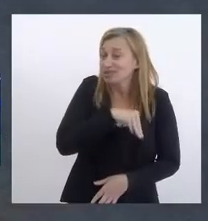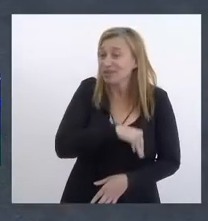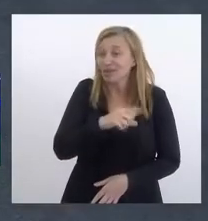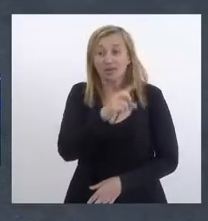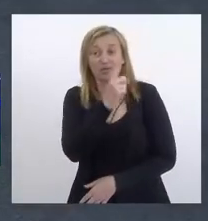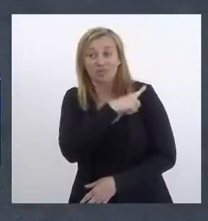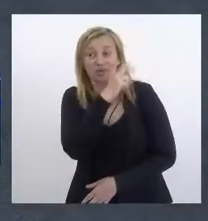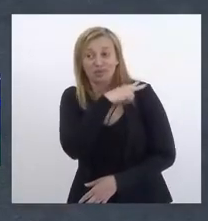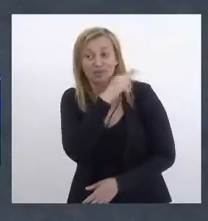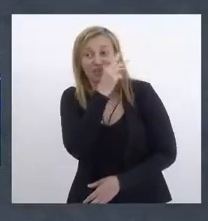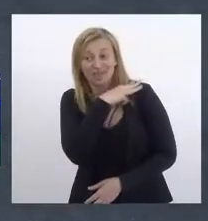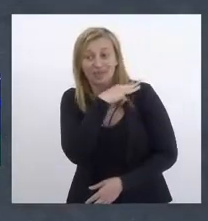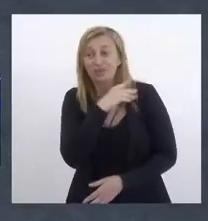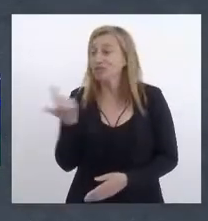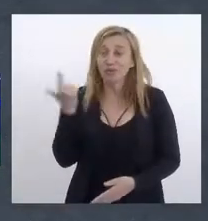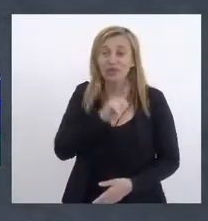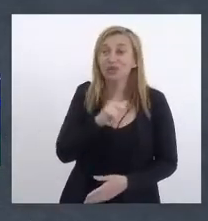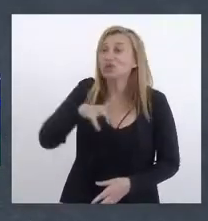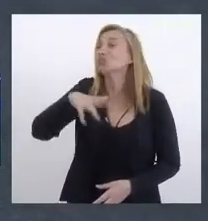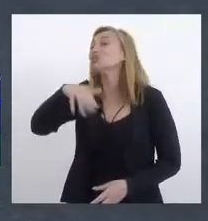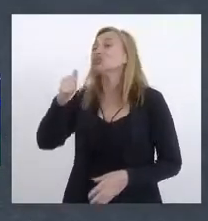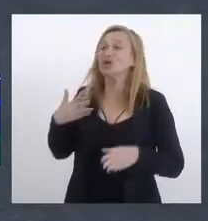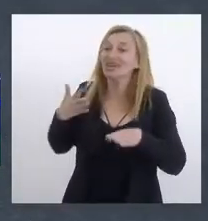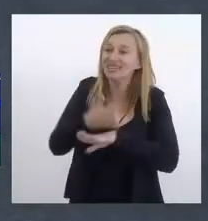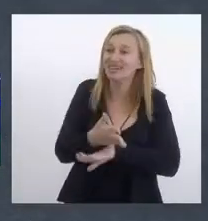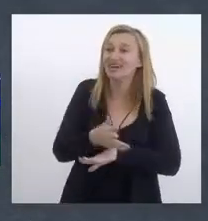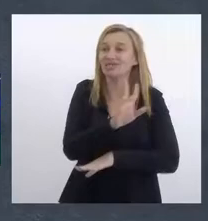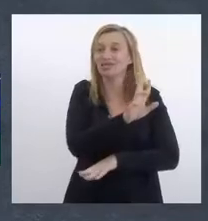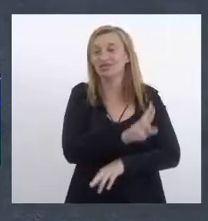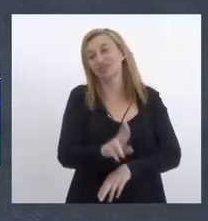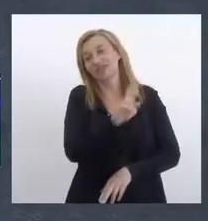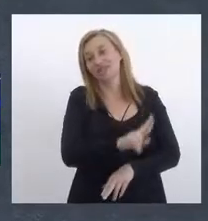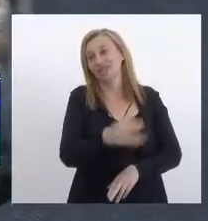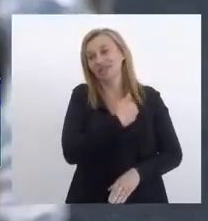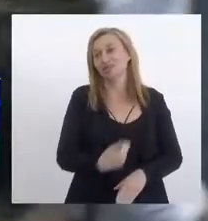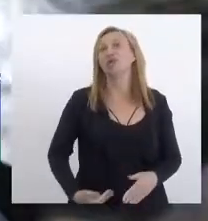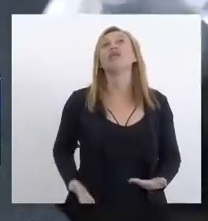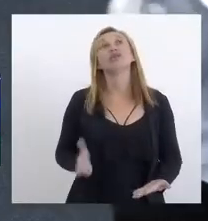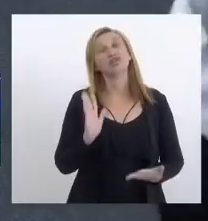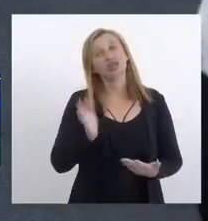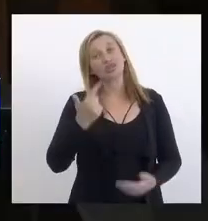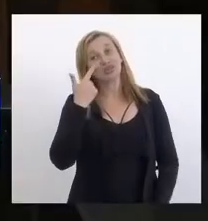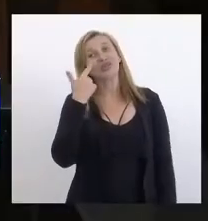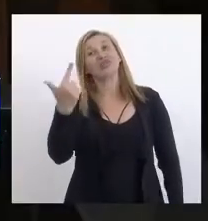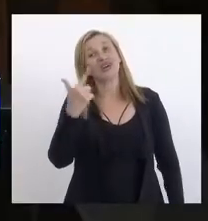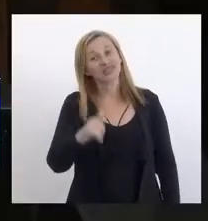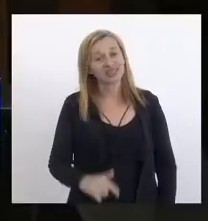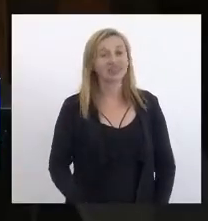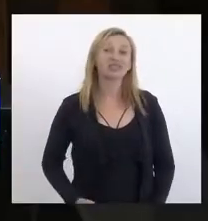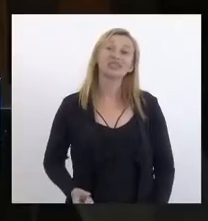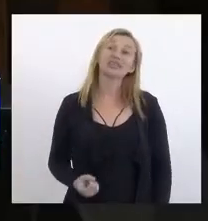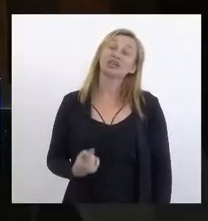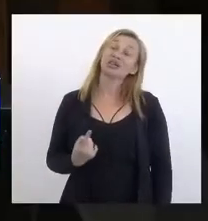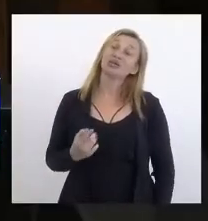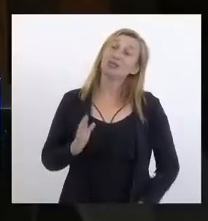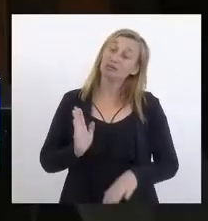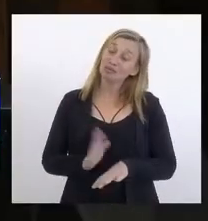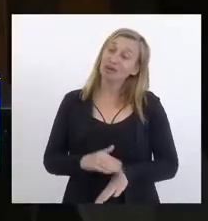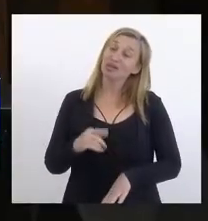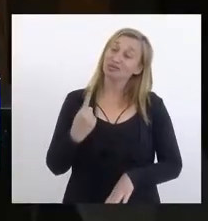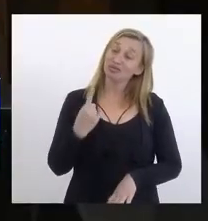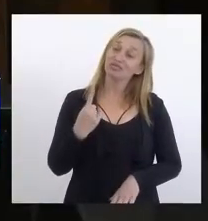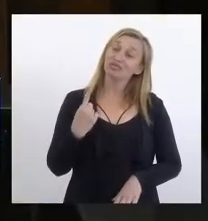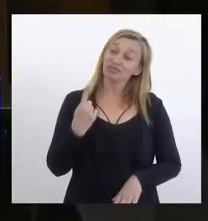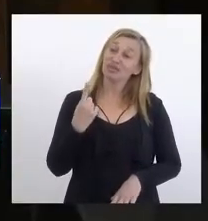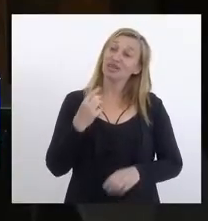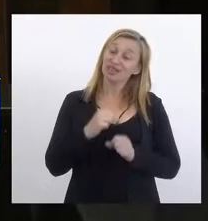grau, eles não vão ter condição nunca de entrar para uma universidade pública. Eu já estou até vendo uma década à frente, deputada